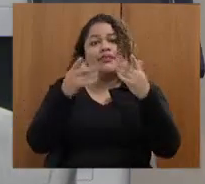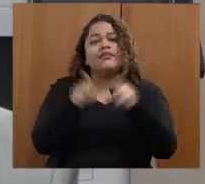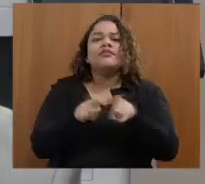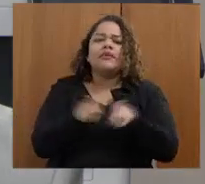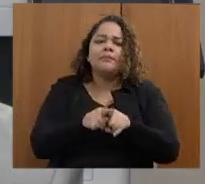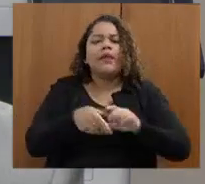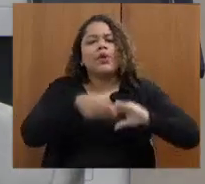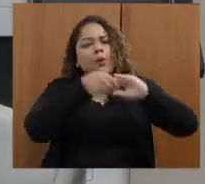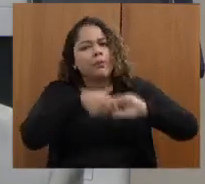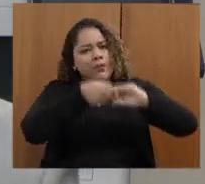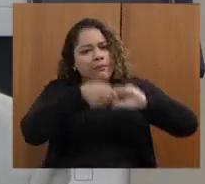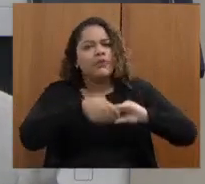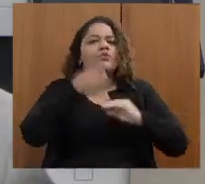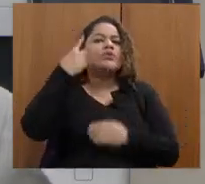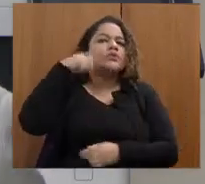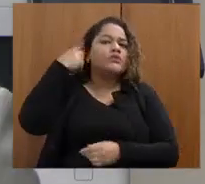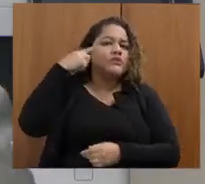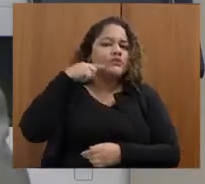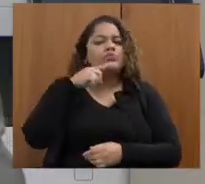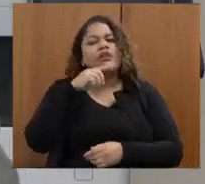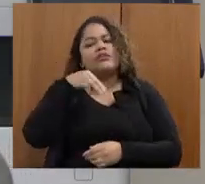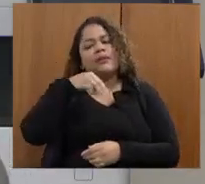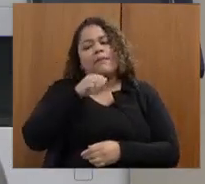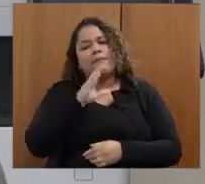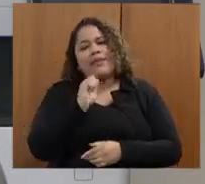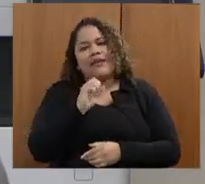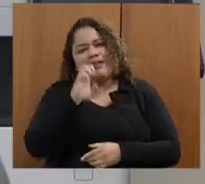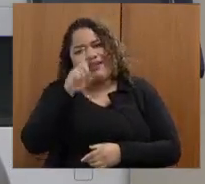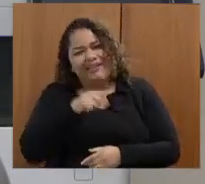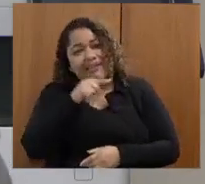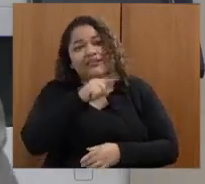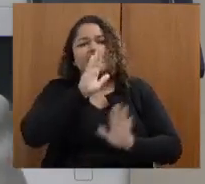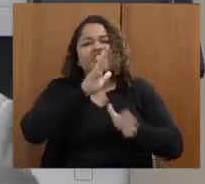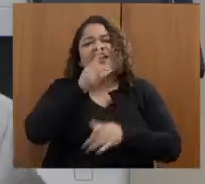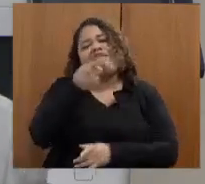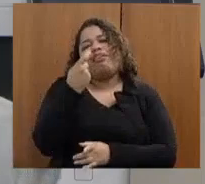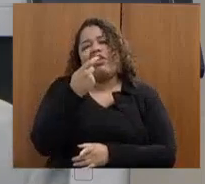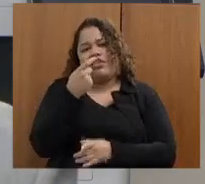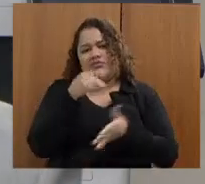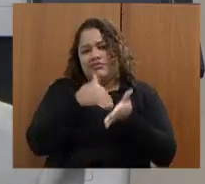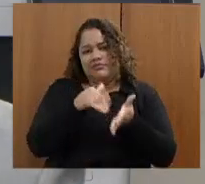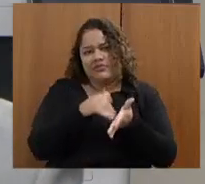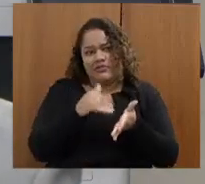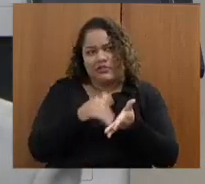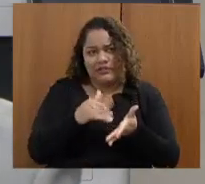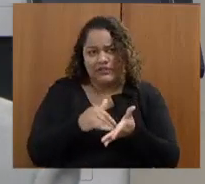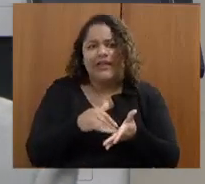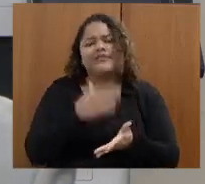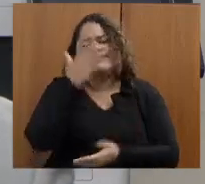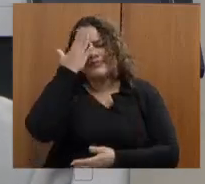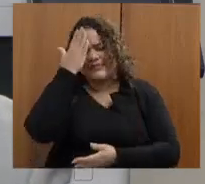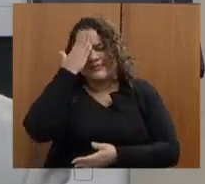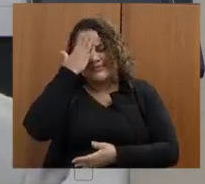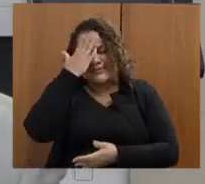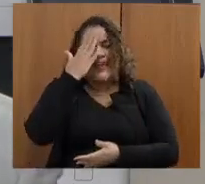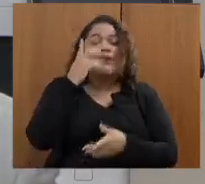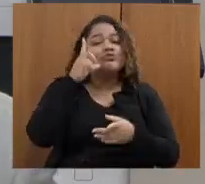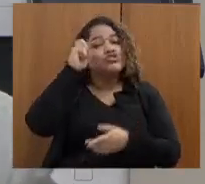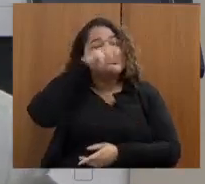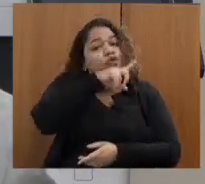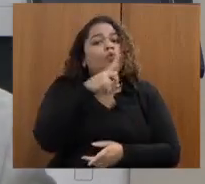Macaé também já foi secretária sabe das dificuldades dos Desafios que temos para poder adotar